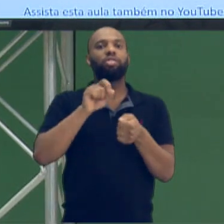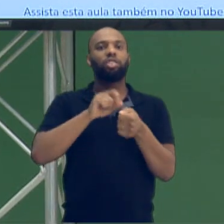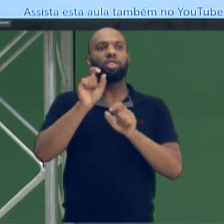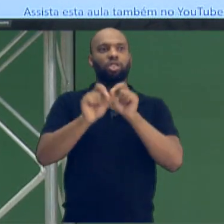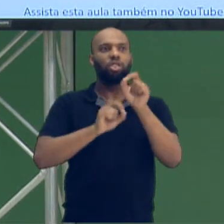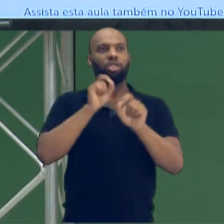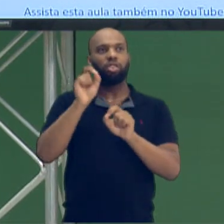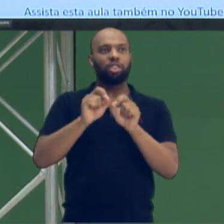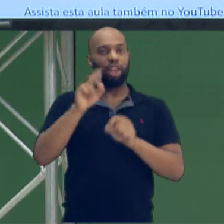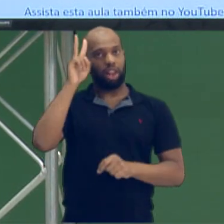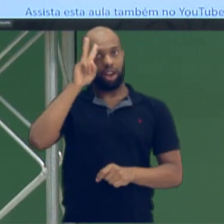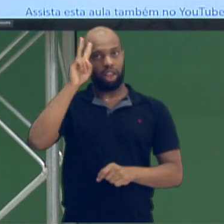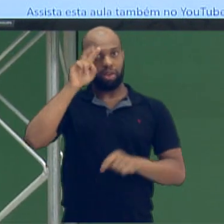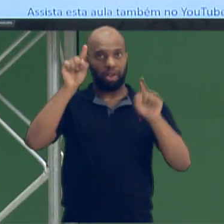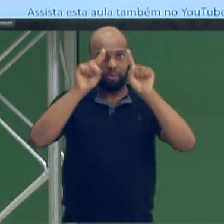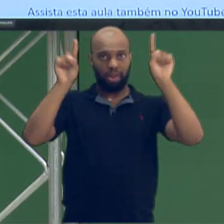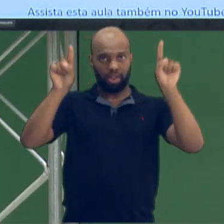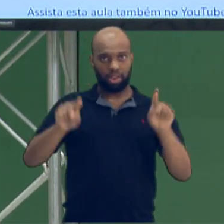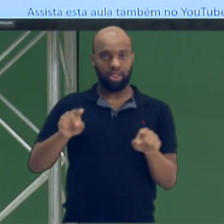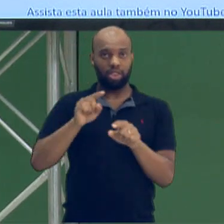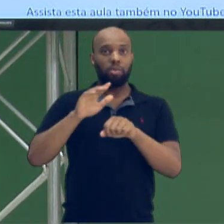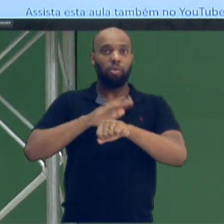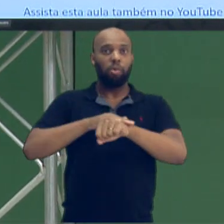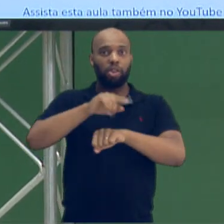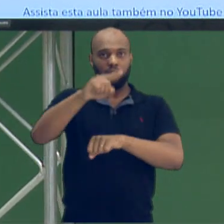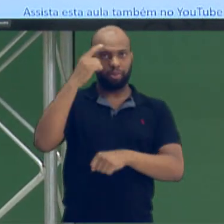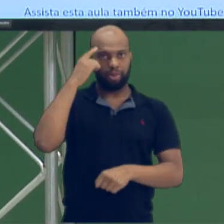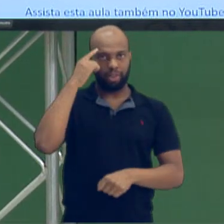na matriz. Perfeito? Tempinho para vocês pensarem, então.